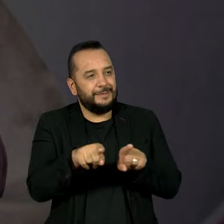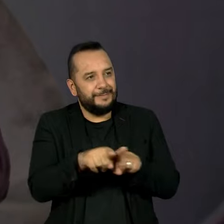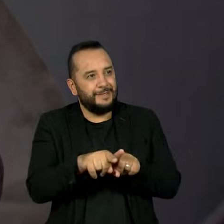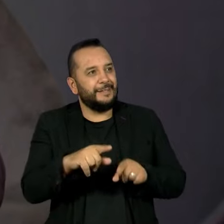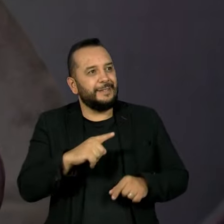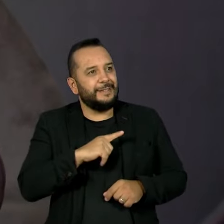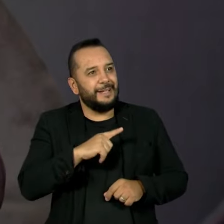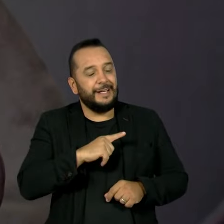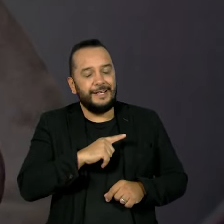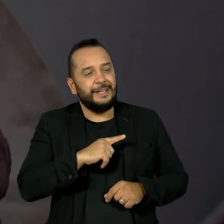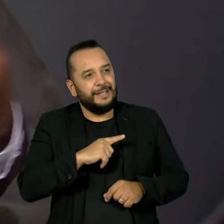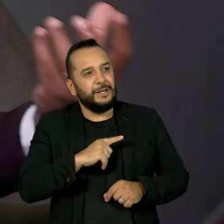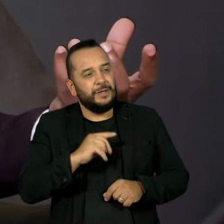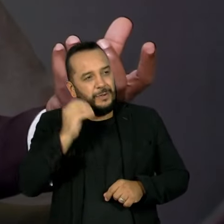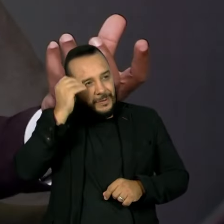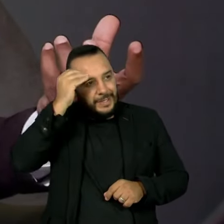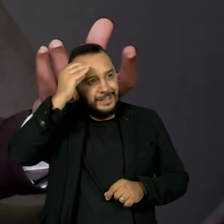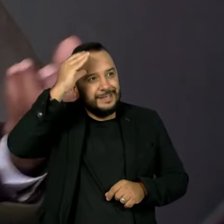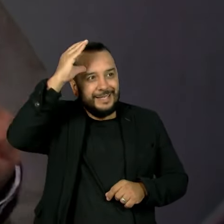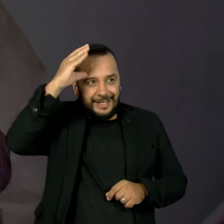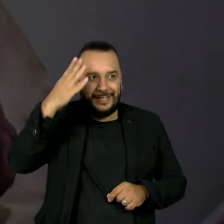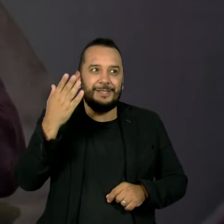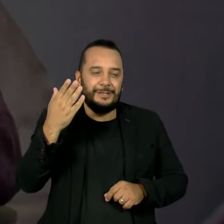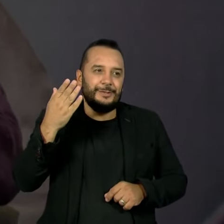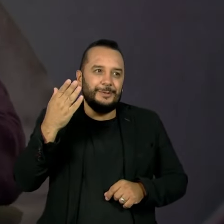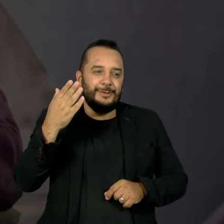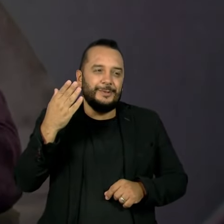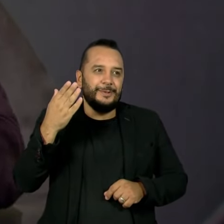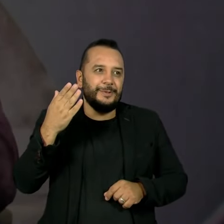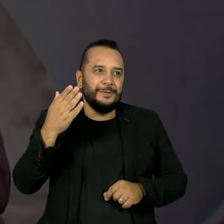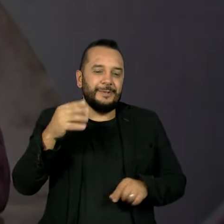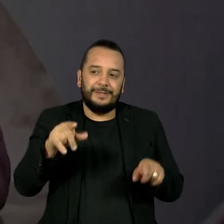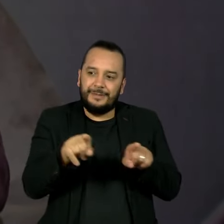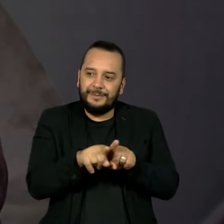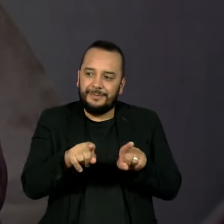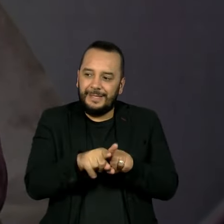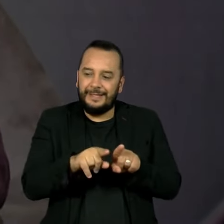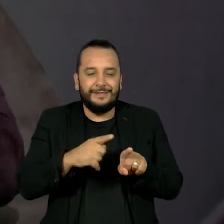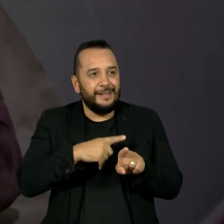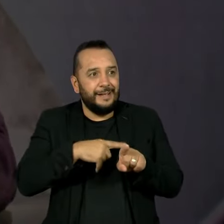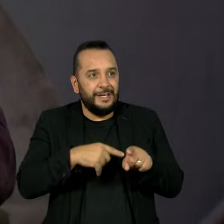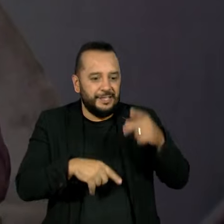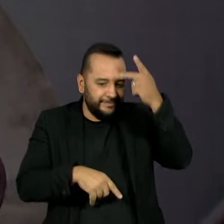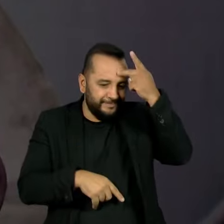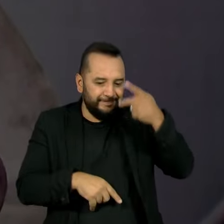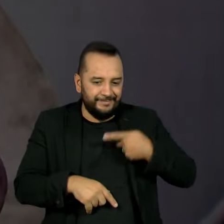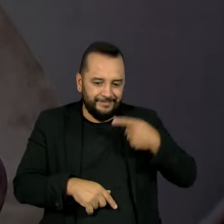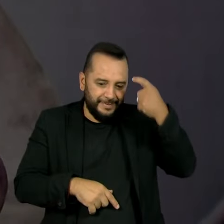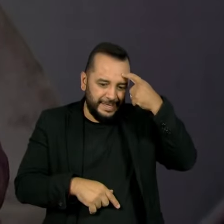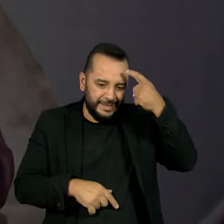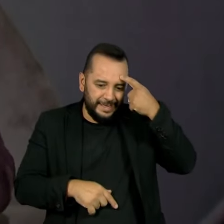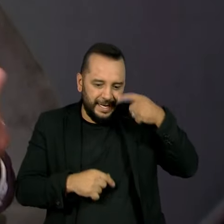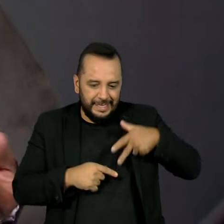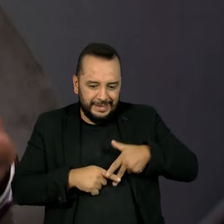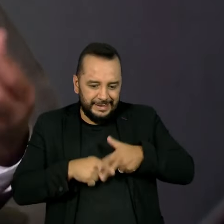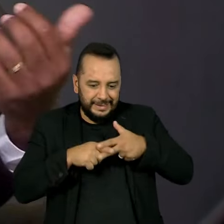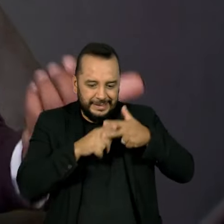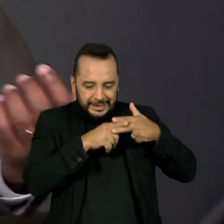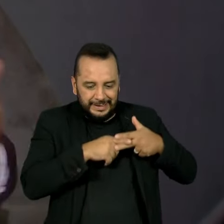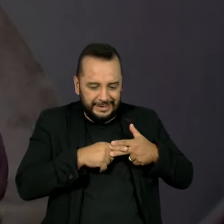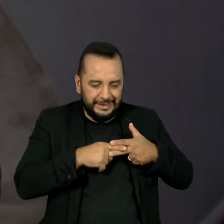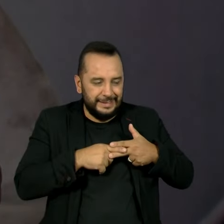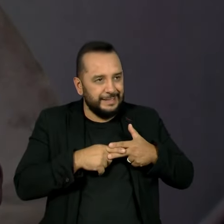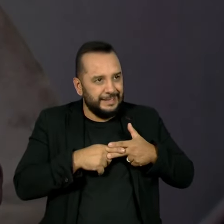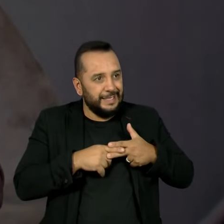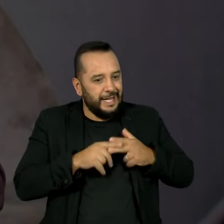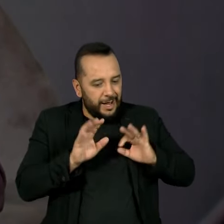das formalidades legais, tem uma dimensão aí muito pessoal que precisa ser considerado e trabalhado, né? Então, o empreendedor